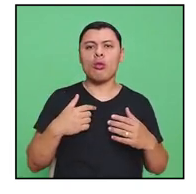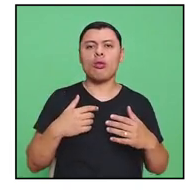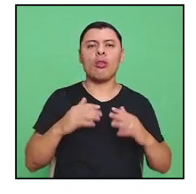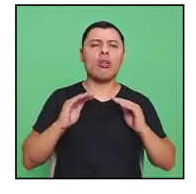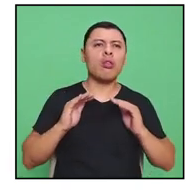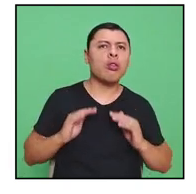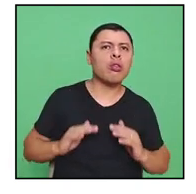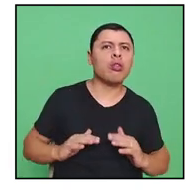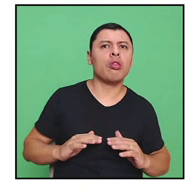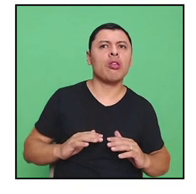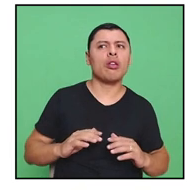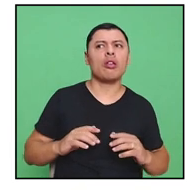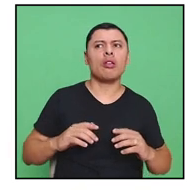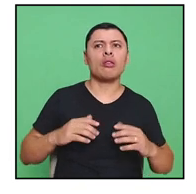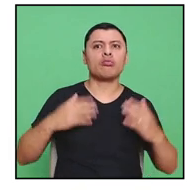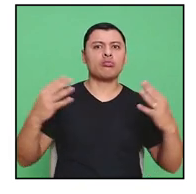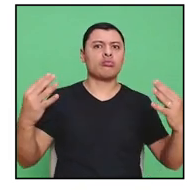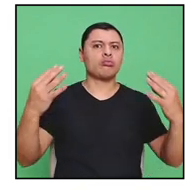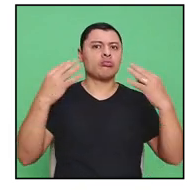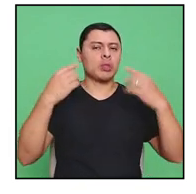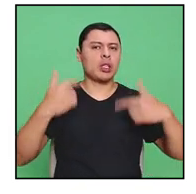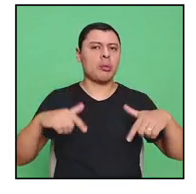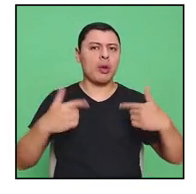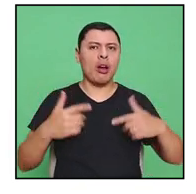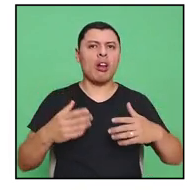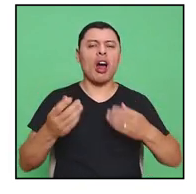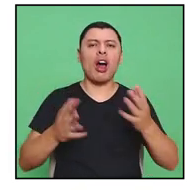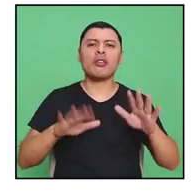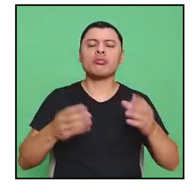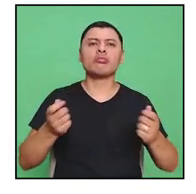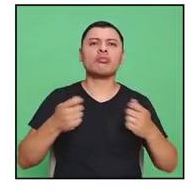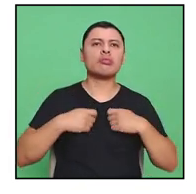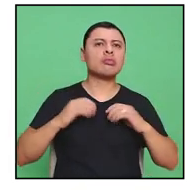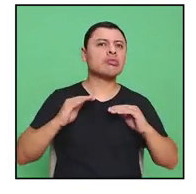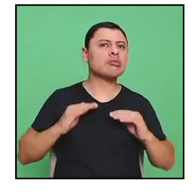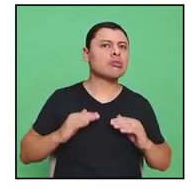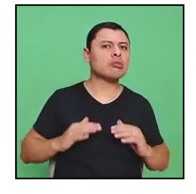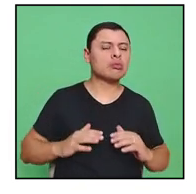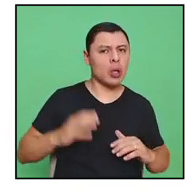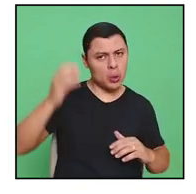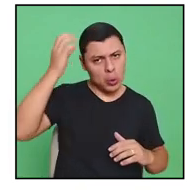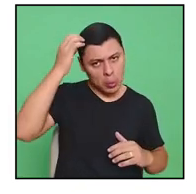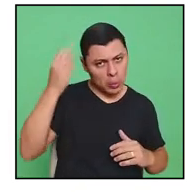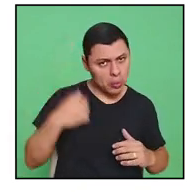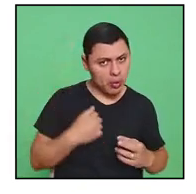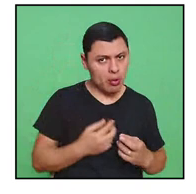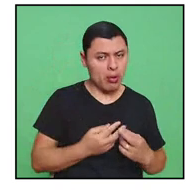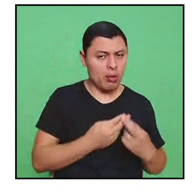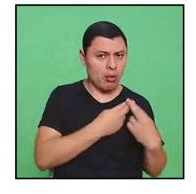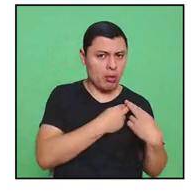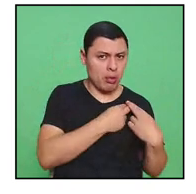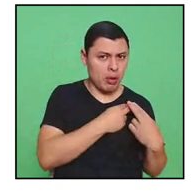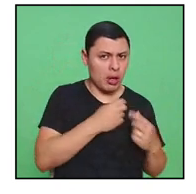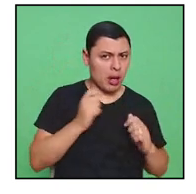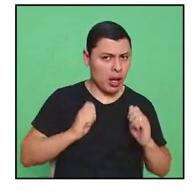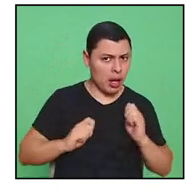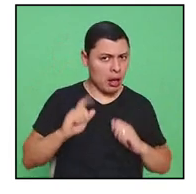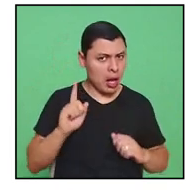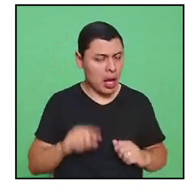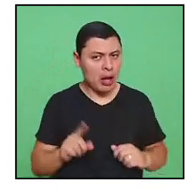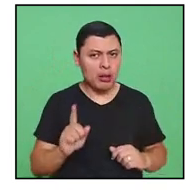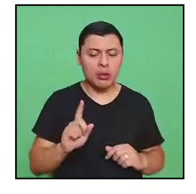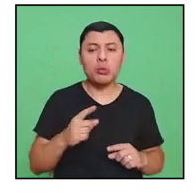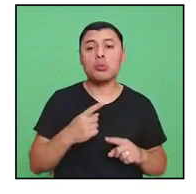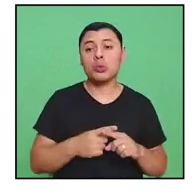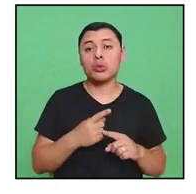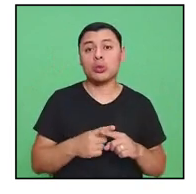né, de uma exposição, de um trabalho no geral. Então, muito dos trabalhos que todos os trabalhos, na verdade, né, que estão